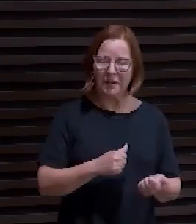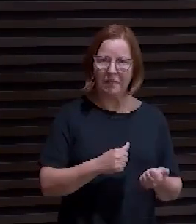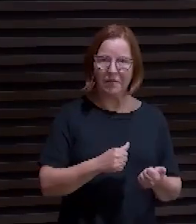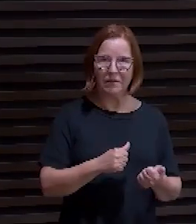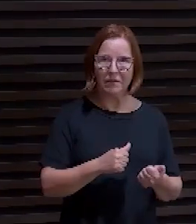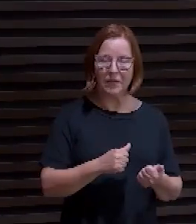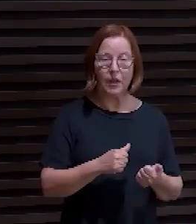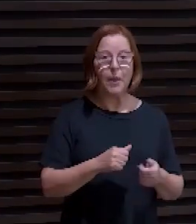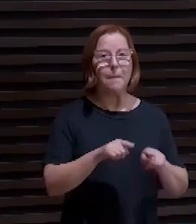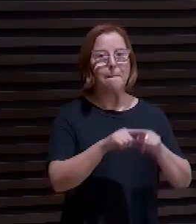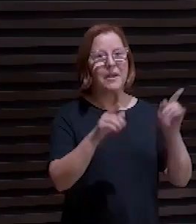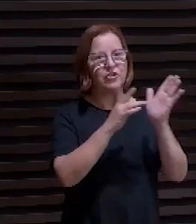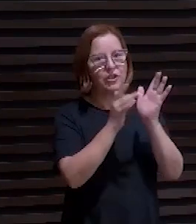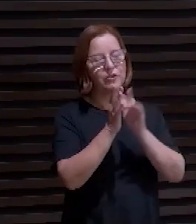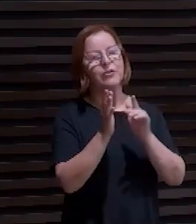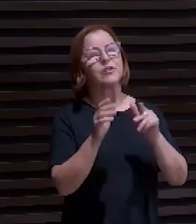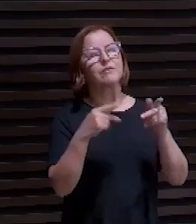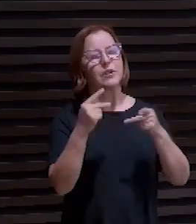Deus.